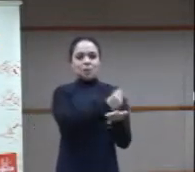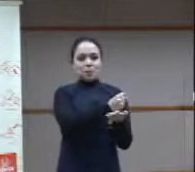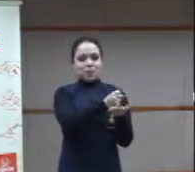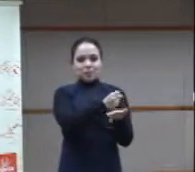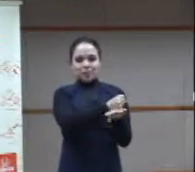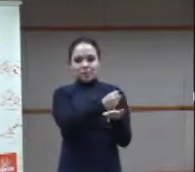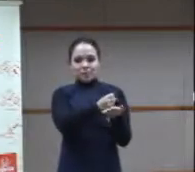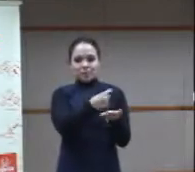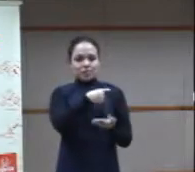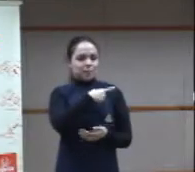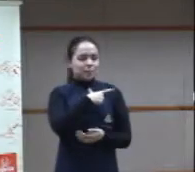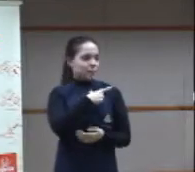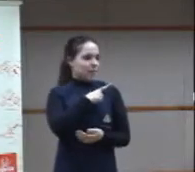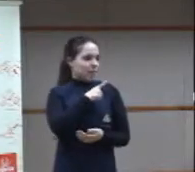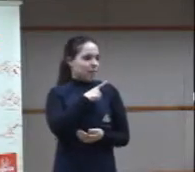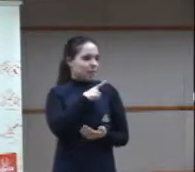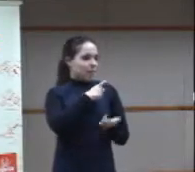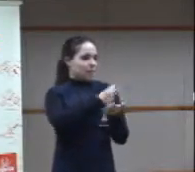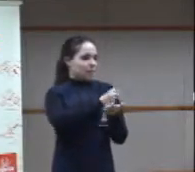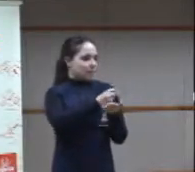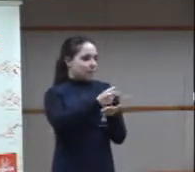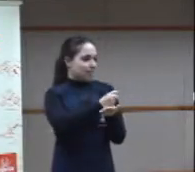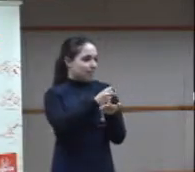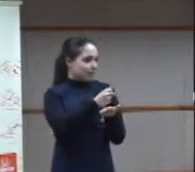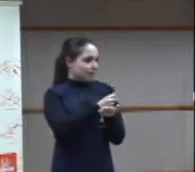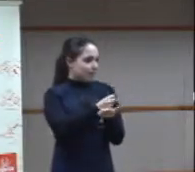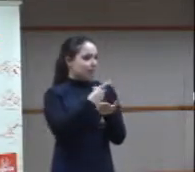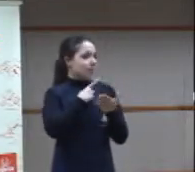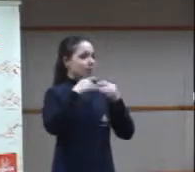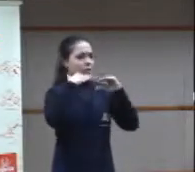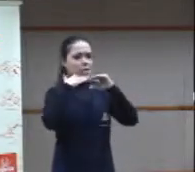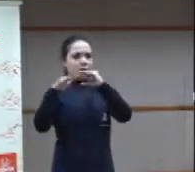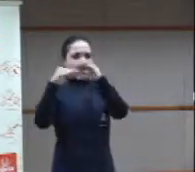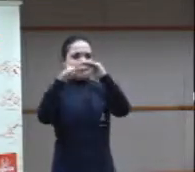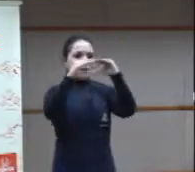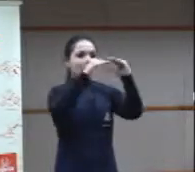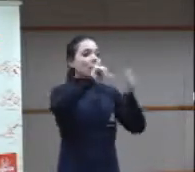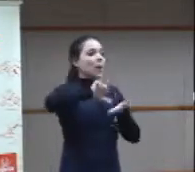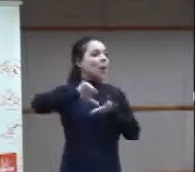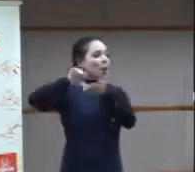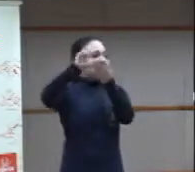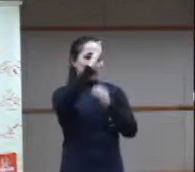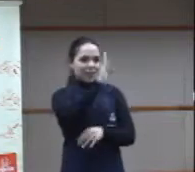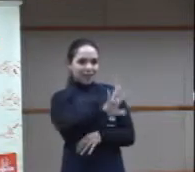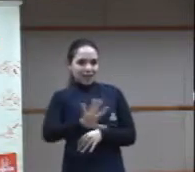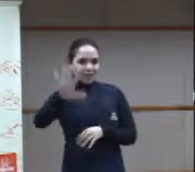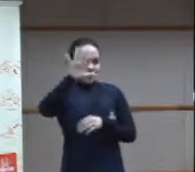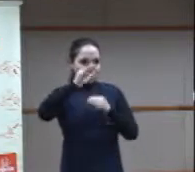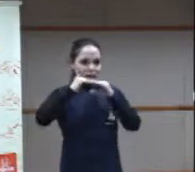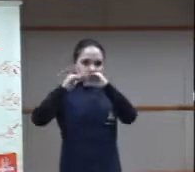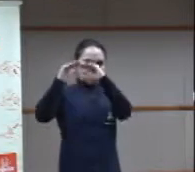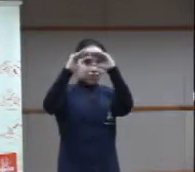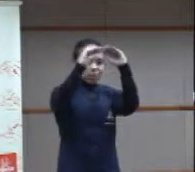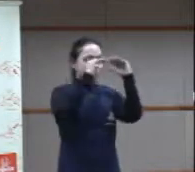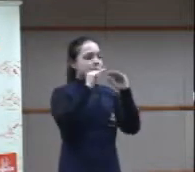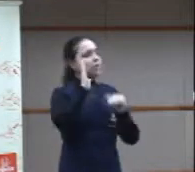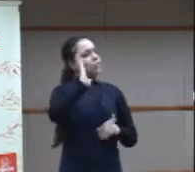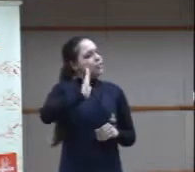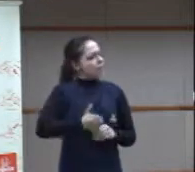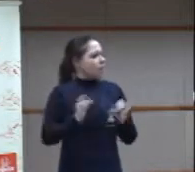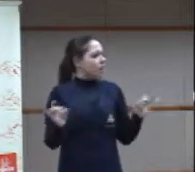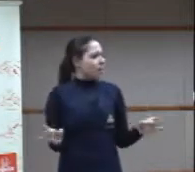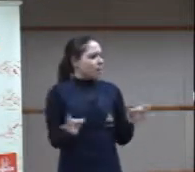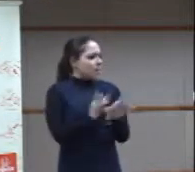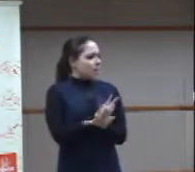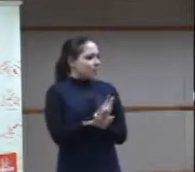documento para mandar aos professores, para mandar aos polos, para mostrar aos alunos que aquilo ali já foi previsto,